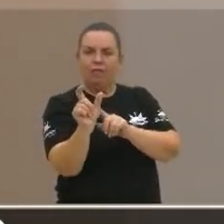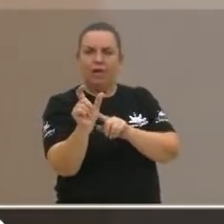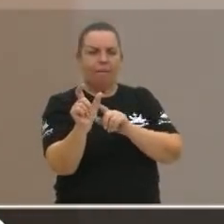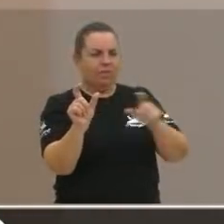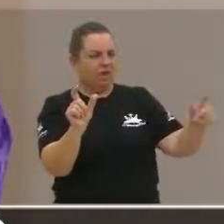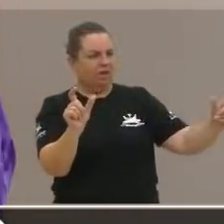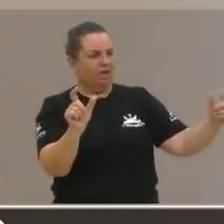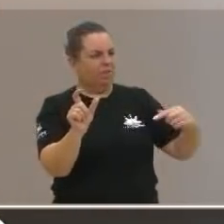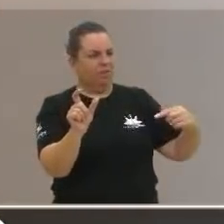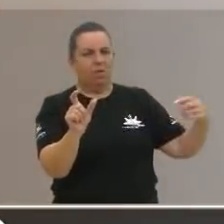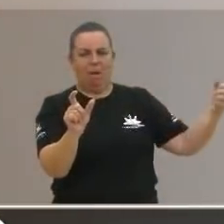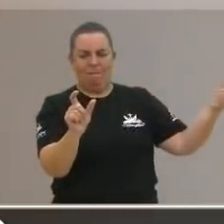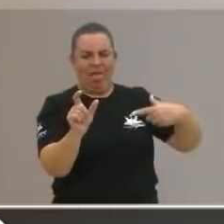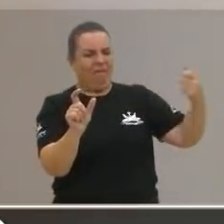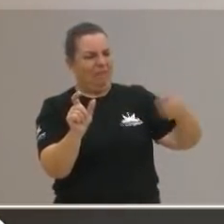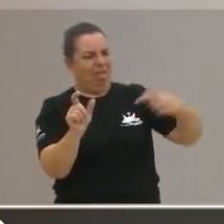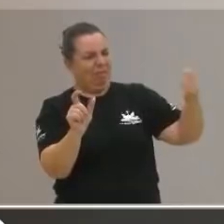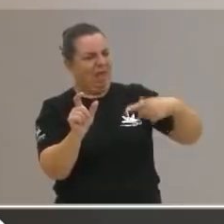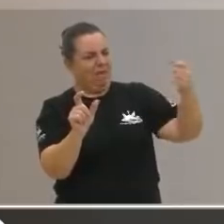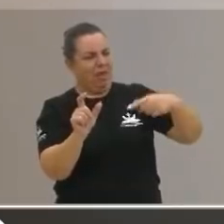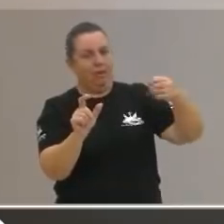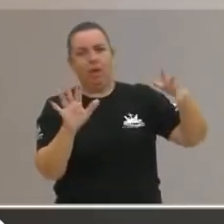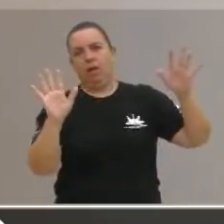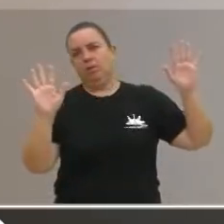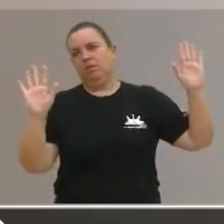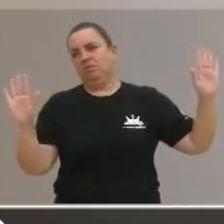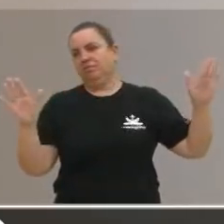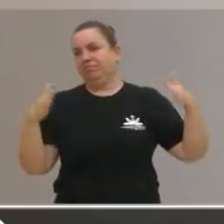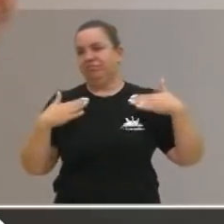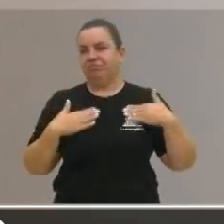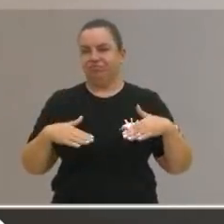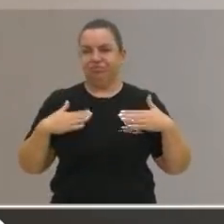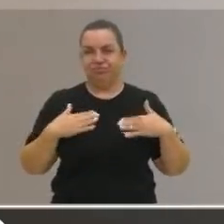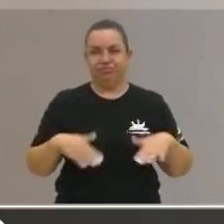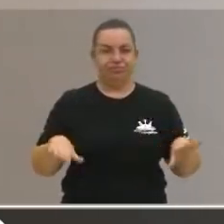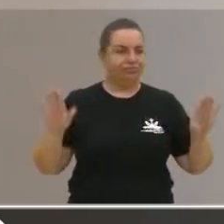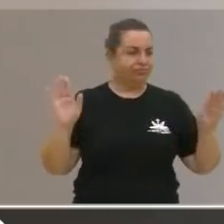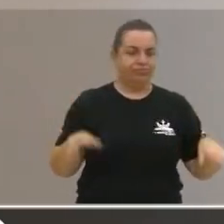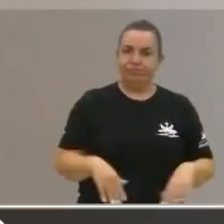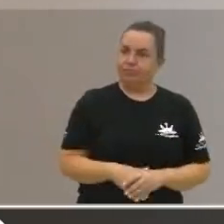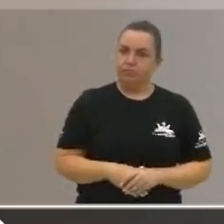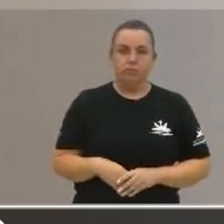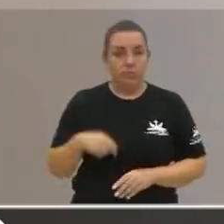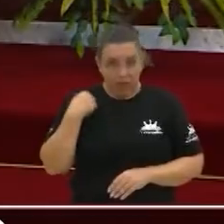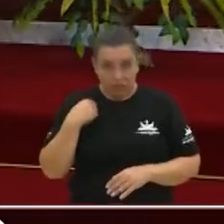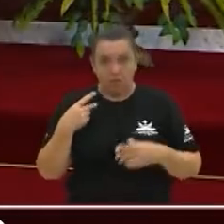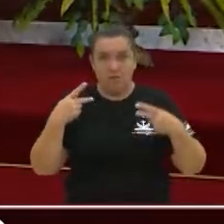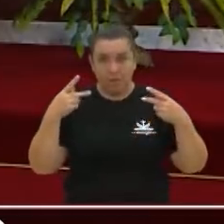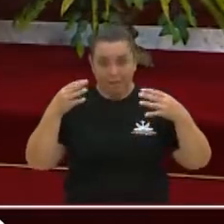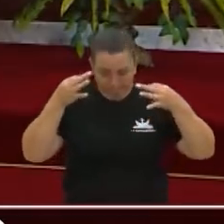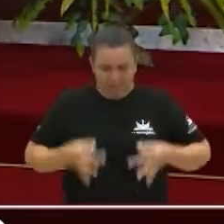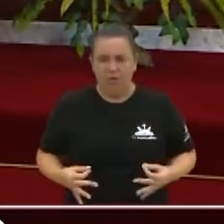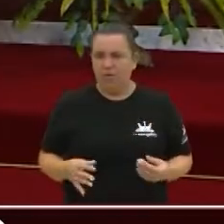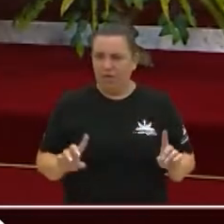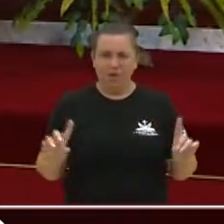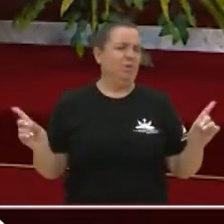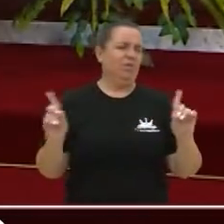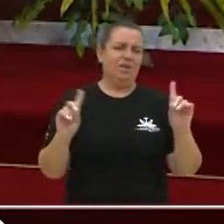Eu meço minhas palavras assim e aqui acolá a gente não é perfeito